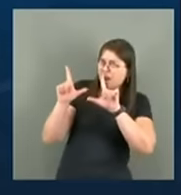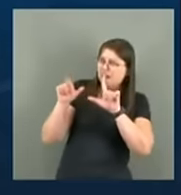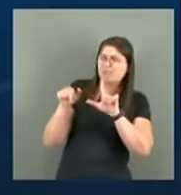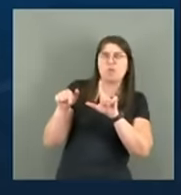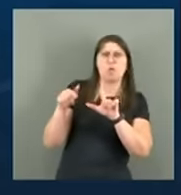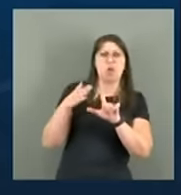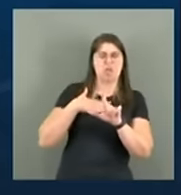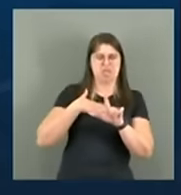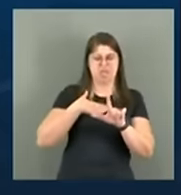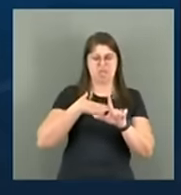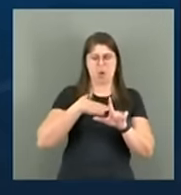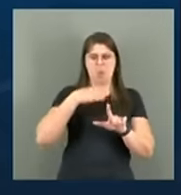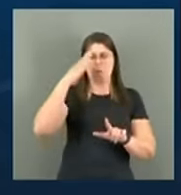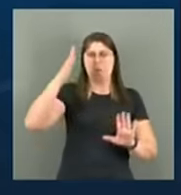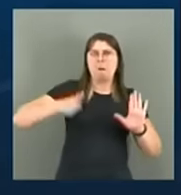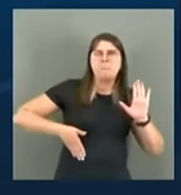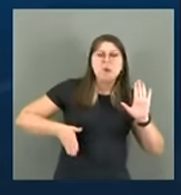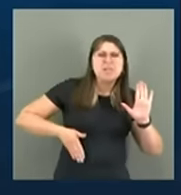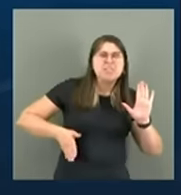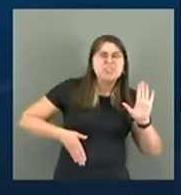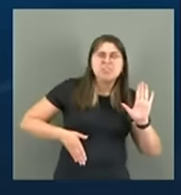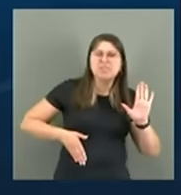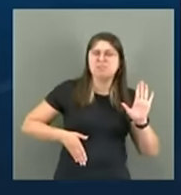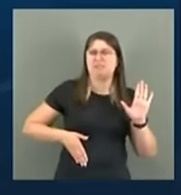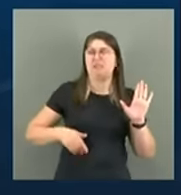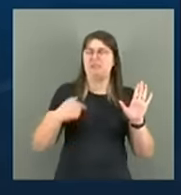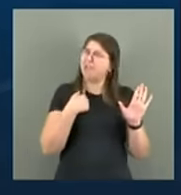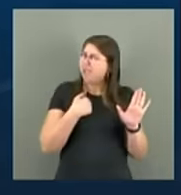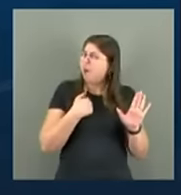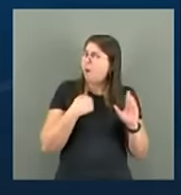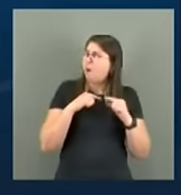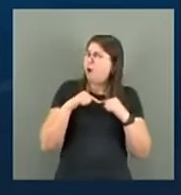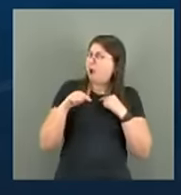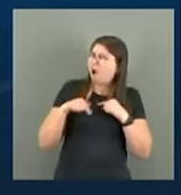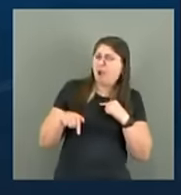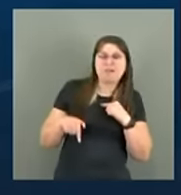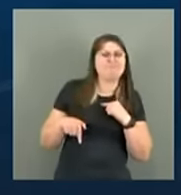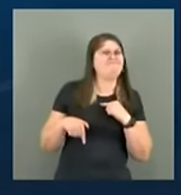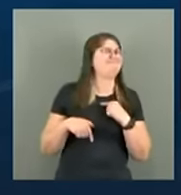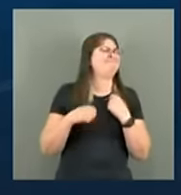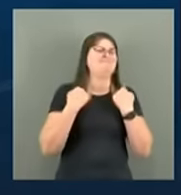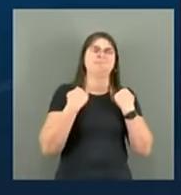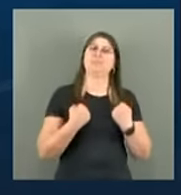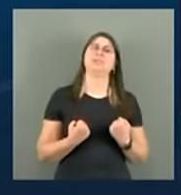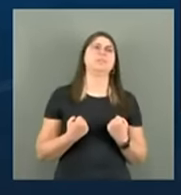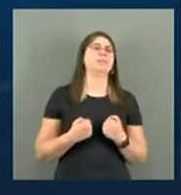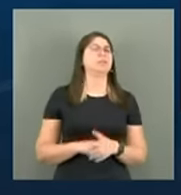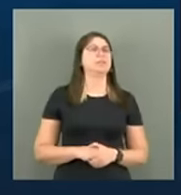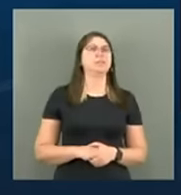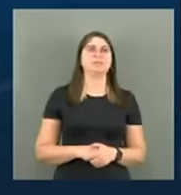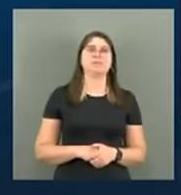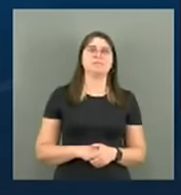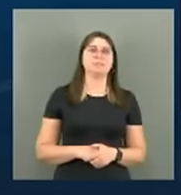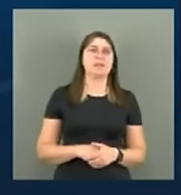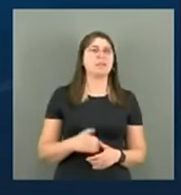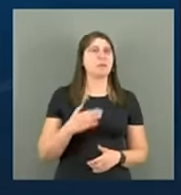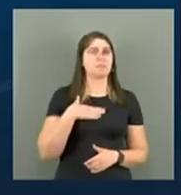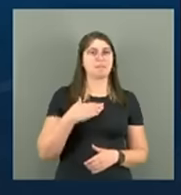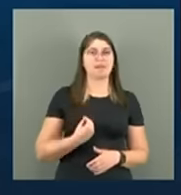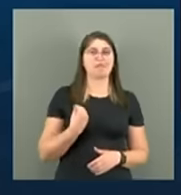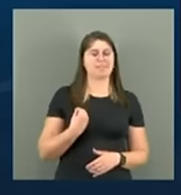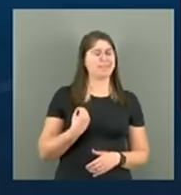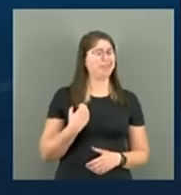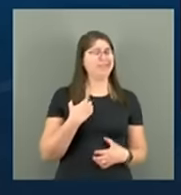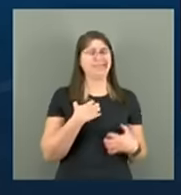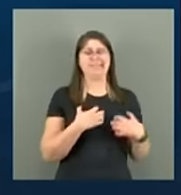sou mau caráter, falar algumas coisas que não condiz, isso aí pesou muito. Tá? Então eu entrei numa fase da minha vida que eu comecei até a ficar